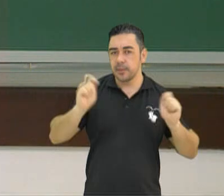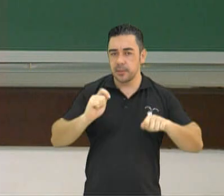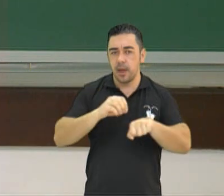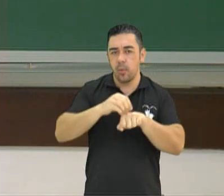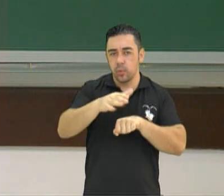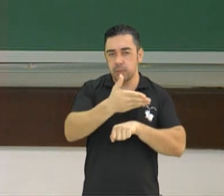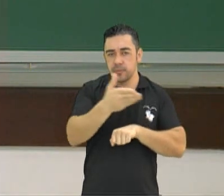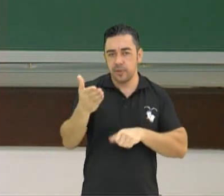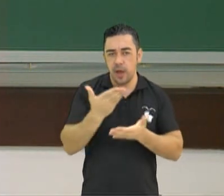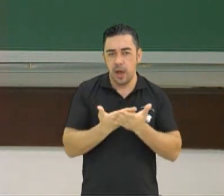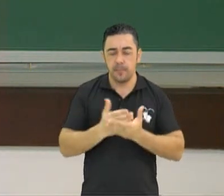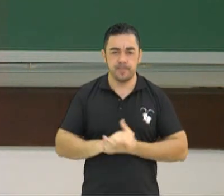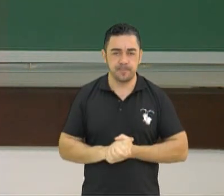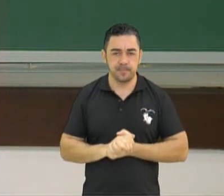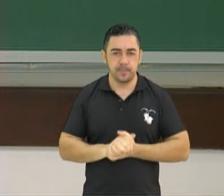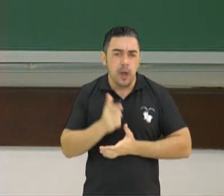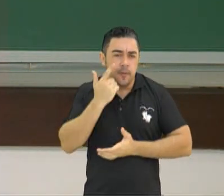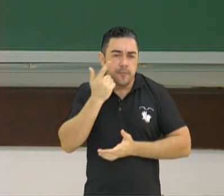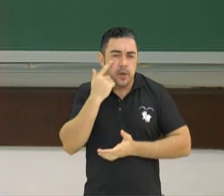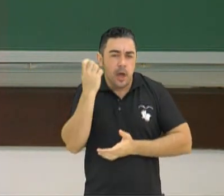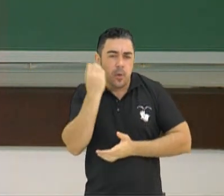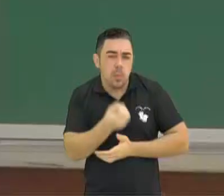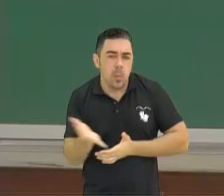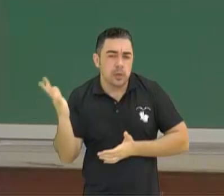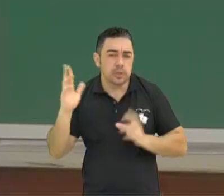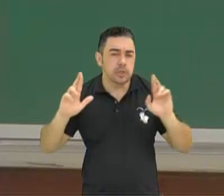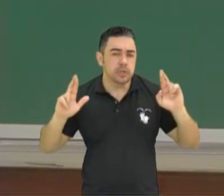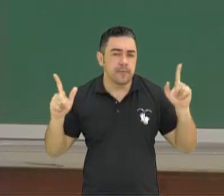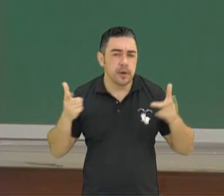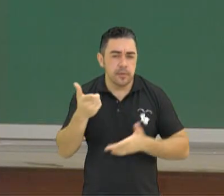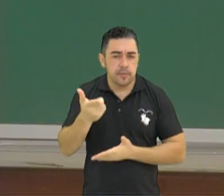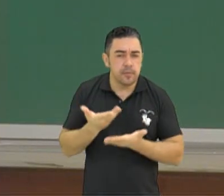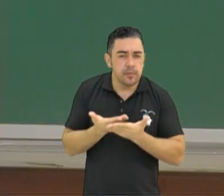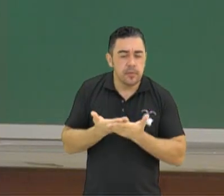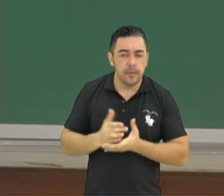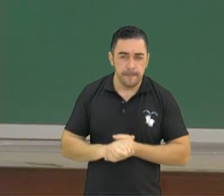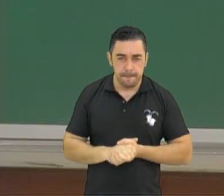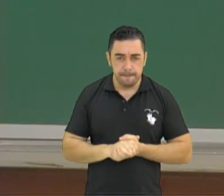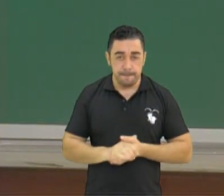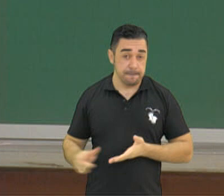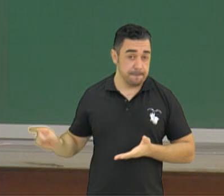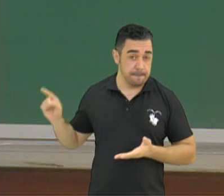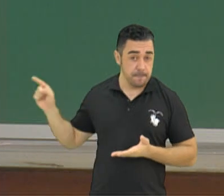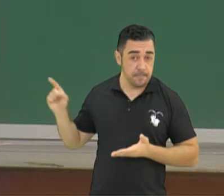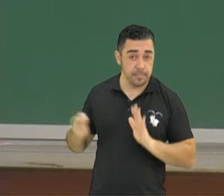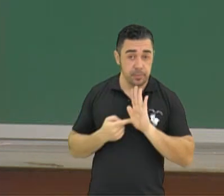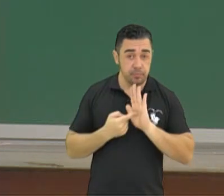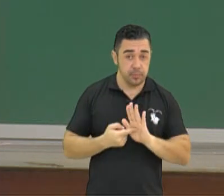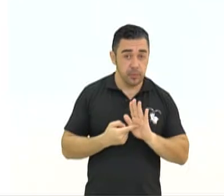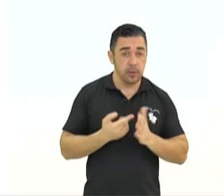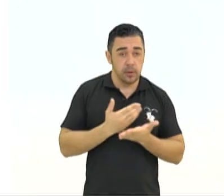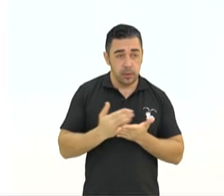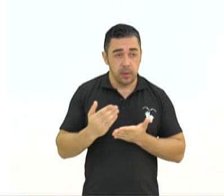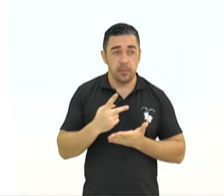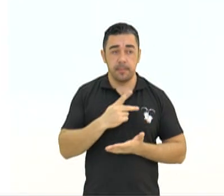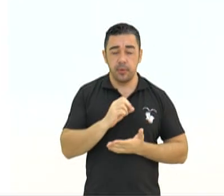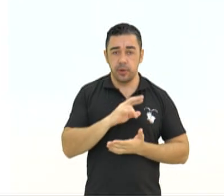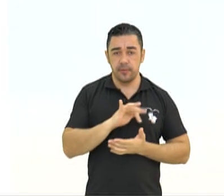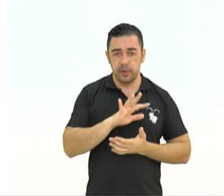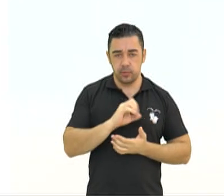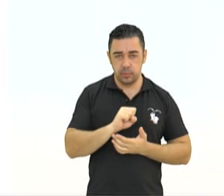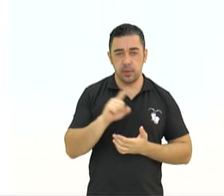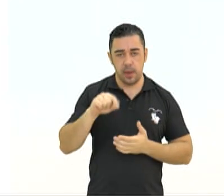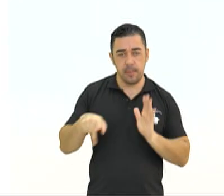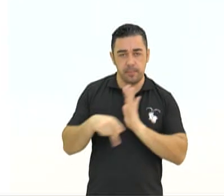aulas. Olha só quantos animais diferentes vocês vão estudar. Então, aqui está mostrando, vocês vão começar lá pelos poríferos, que são as